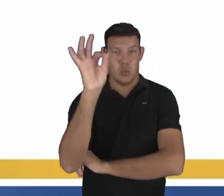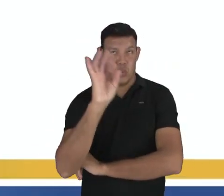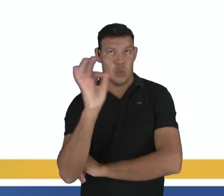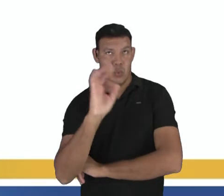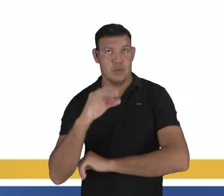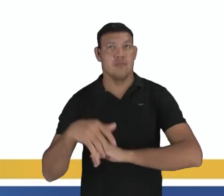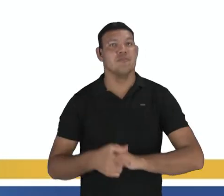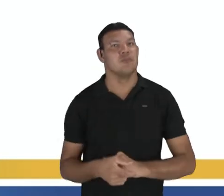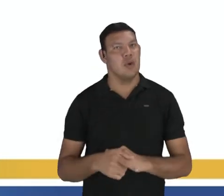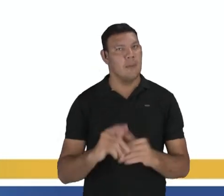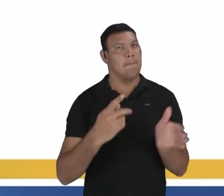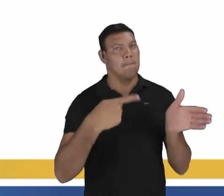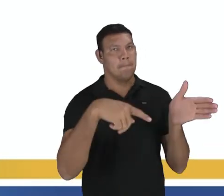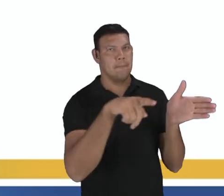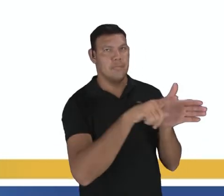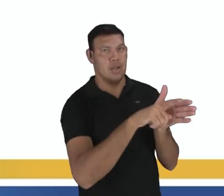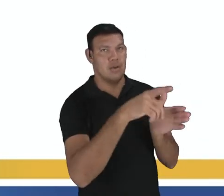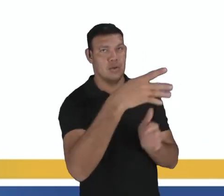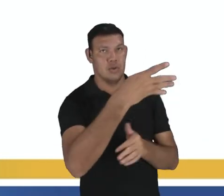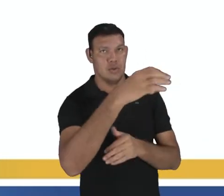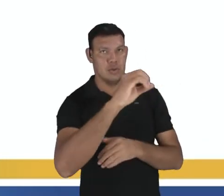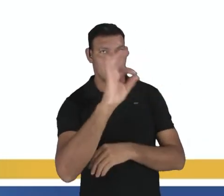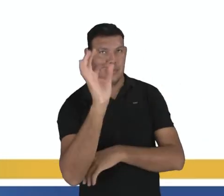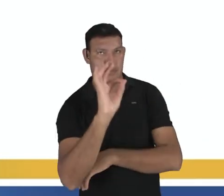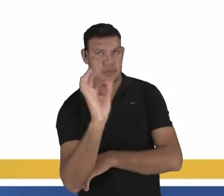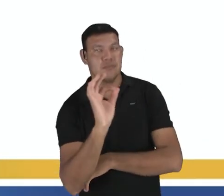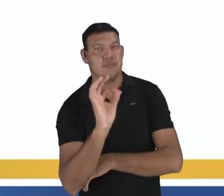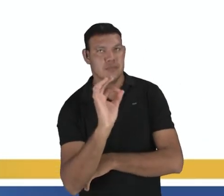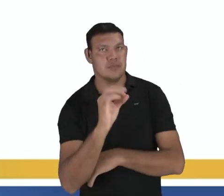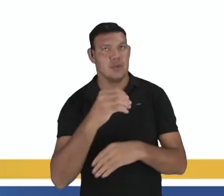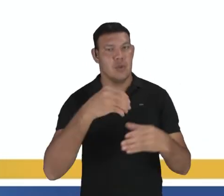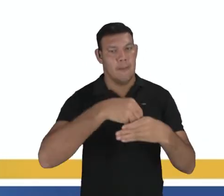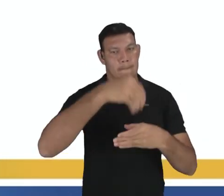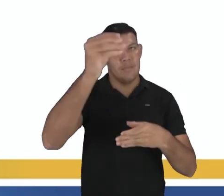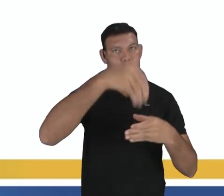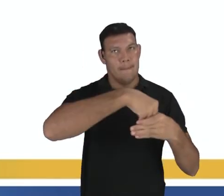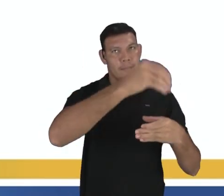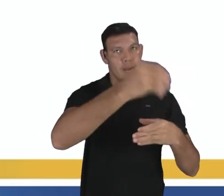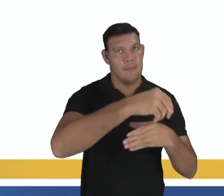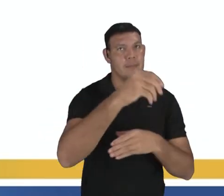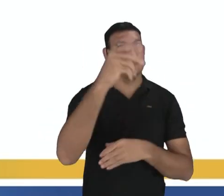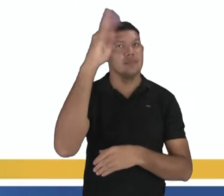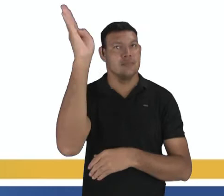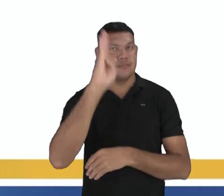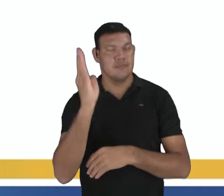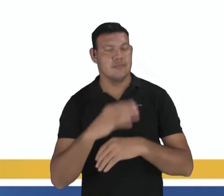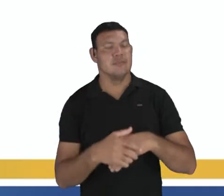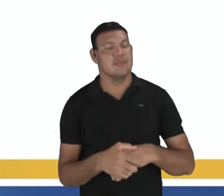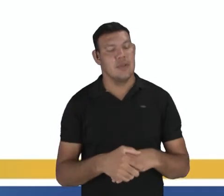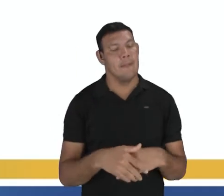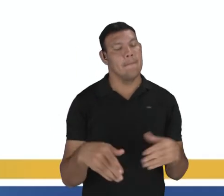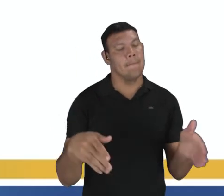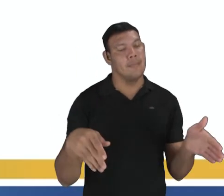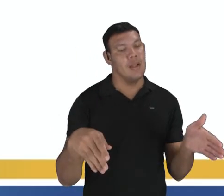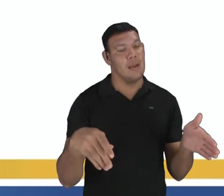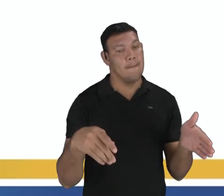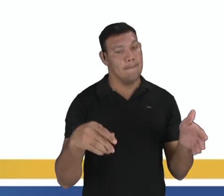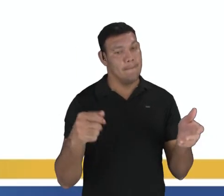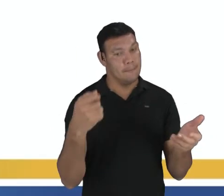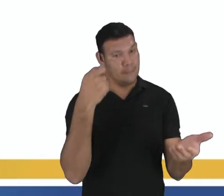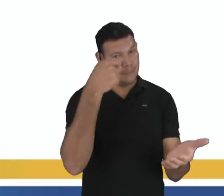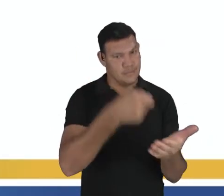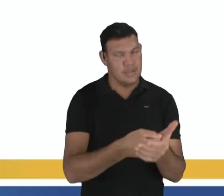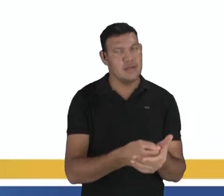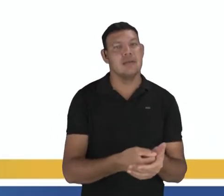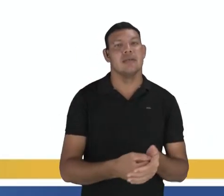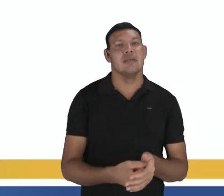brasileira era proveniente da Amazônia, né, paga aí, então, em esterlina, moeda aí do Reino Unido, tá, pessoal? E